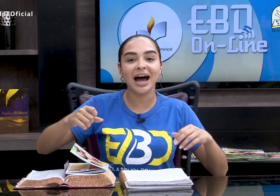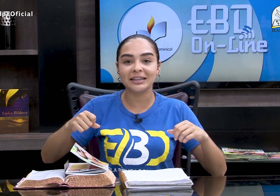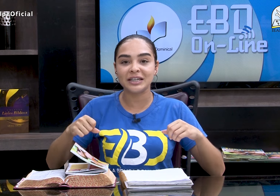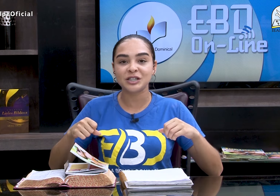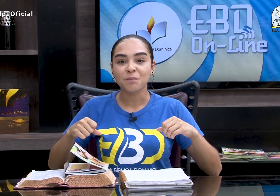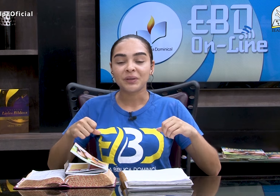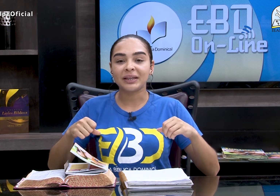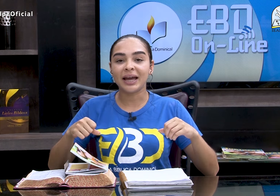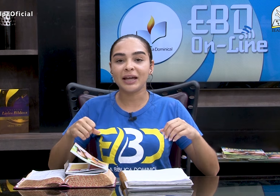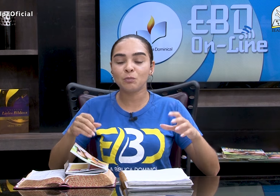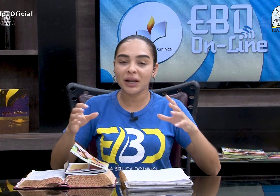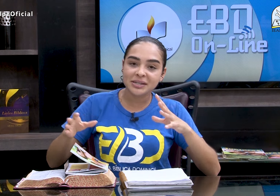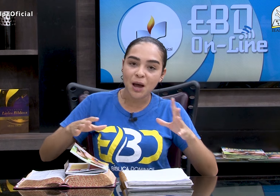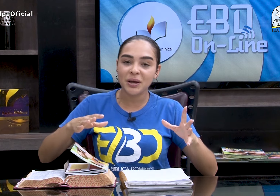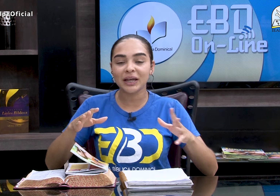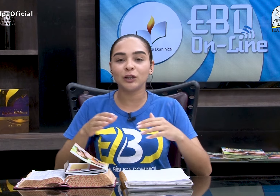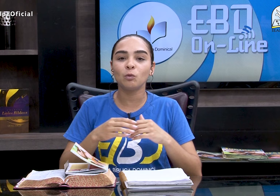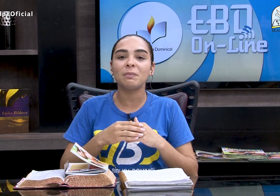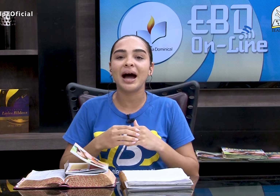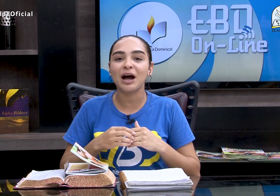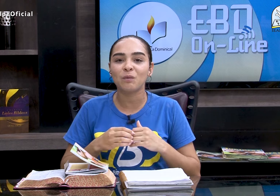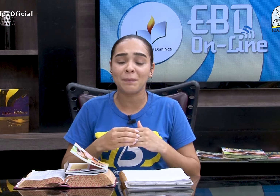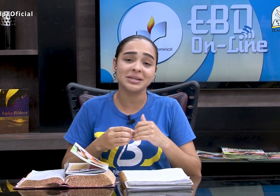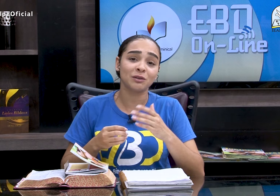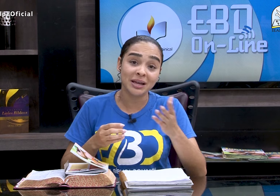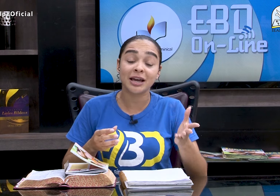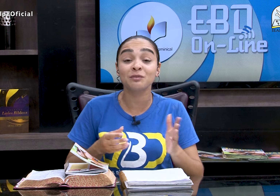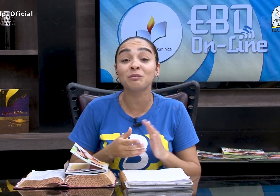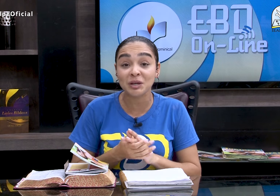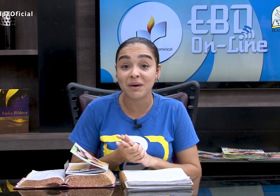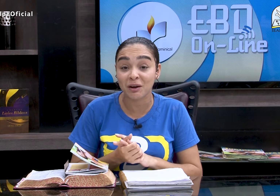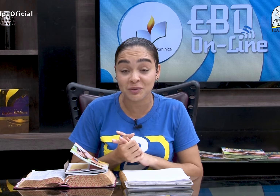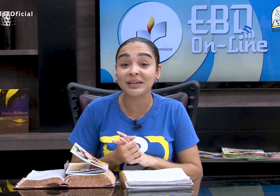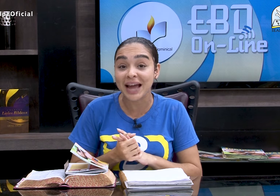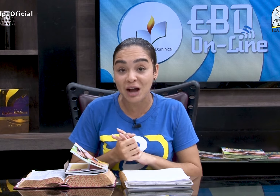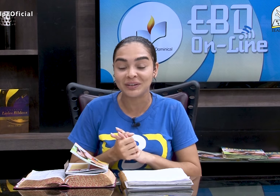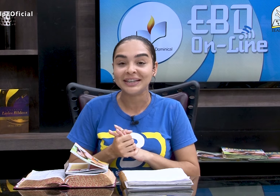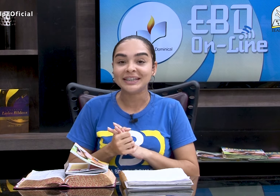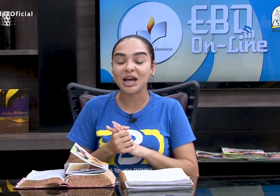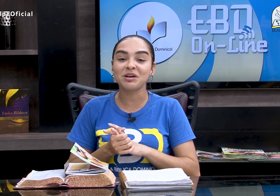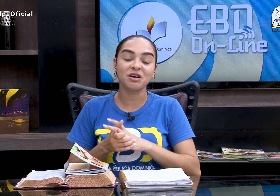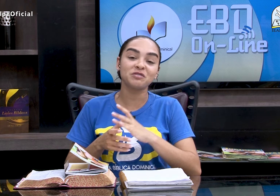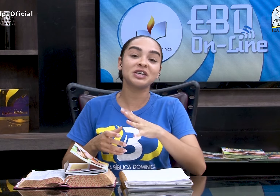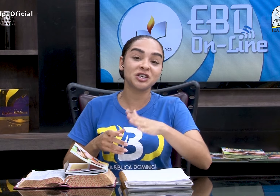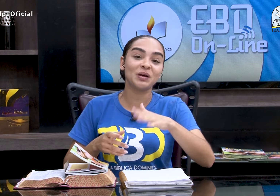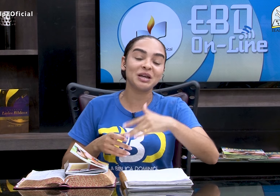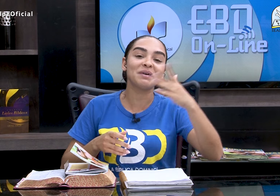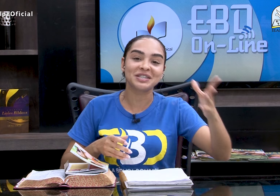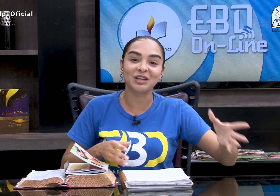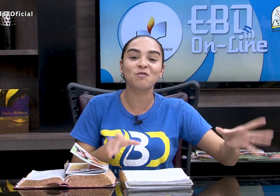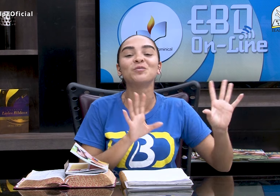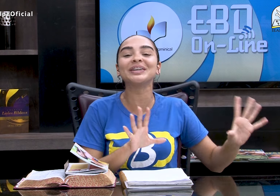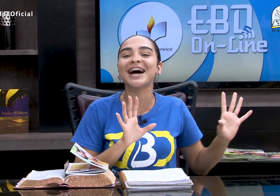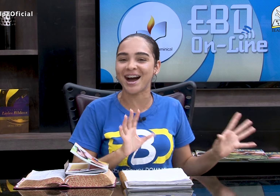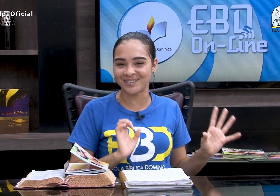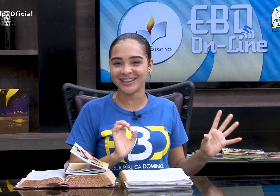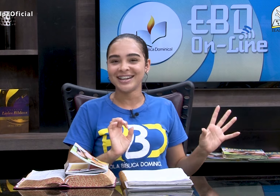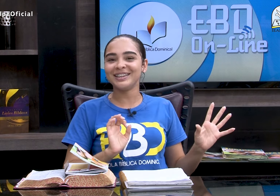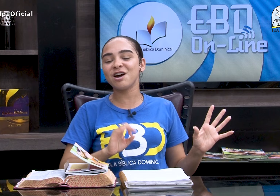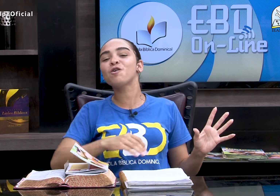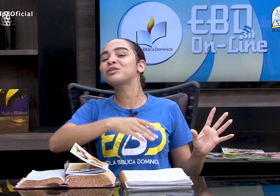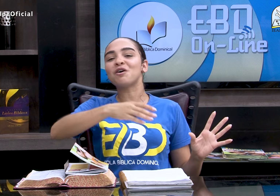Tempestades né do balanceamento ali do barco Apesar que no deserto não tem barco não tem água né mas talvez você esteja uma Tempestad com muita